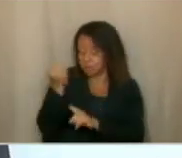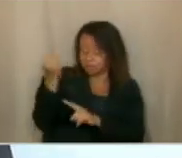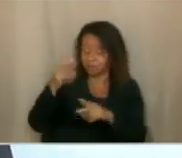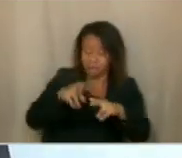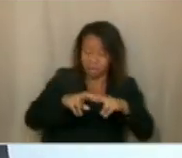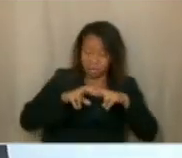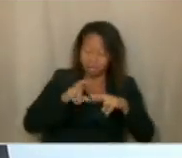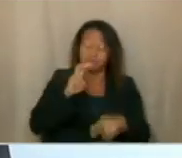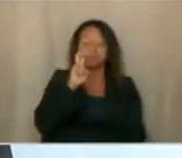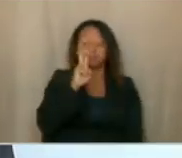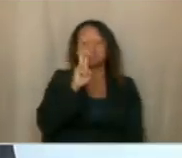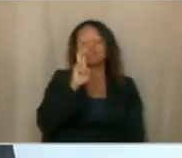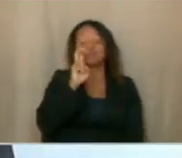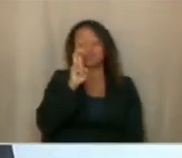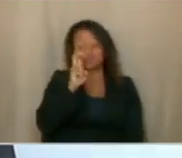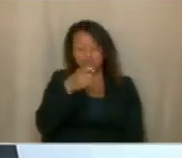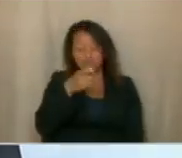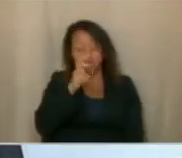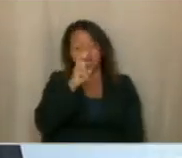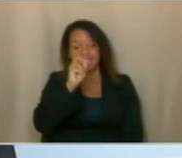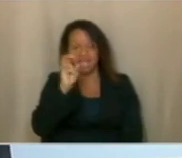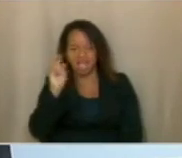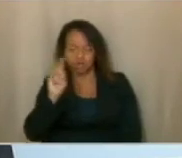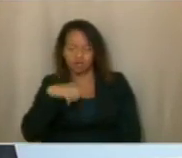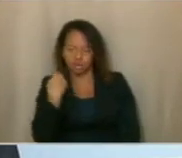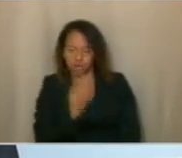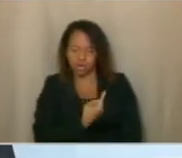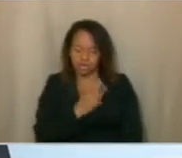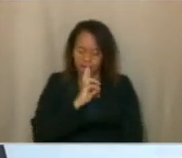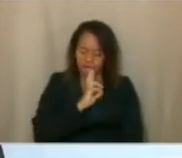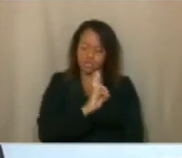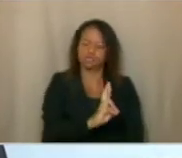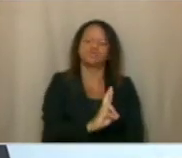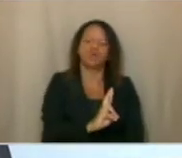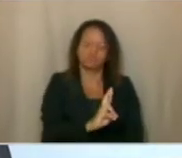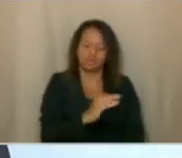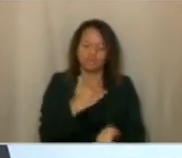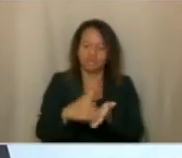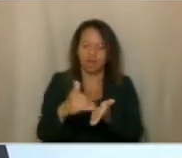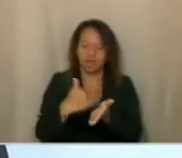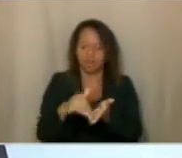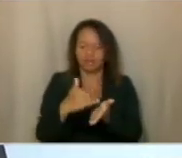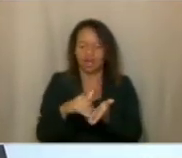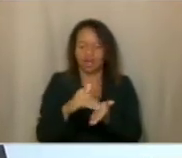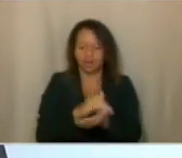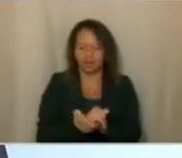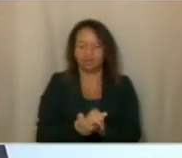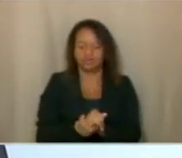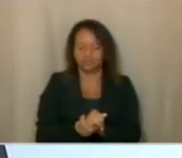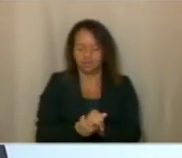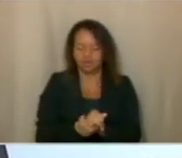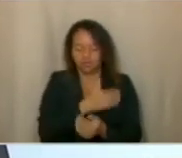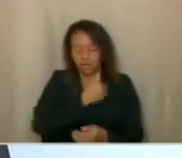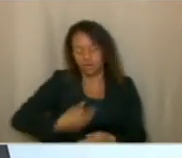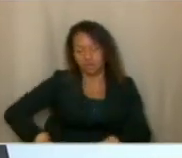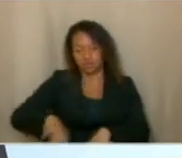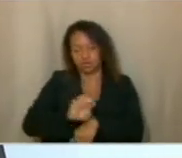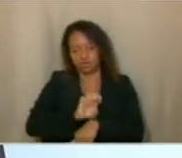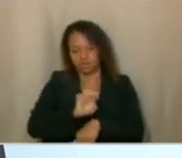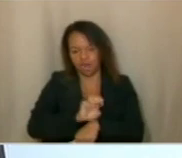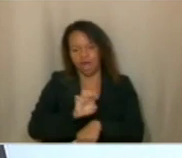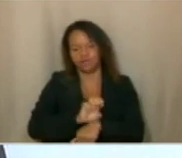requerimento 5.500 nosso e a resposta do secretário, né, do governo do